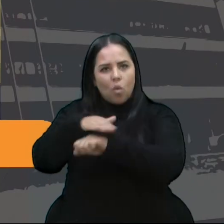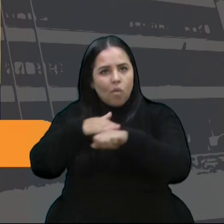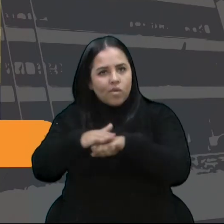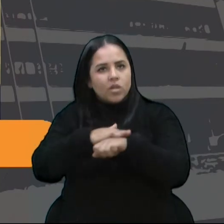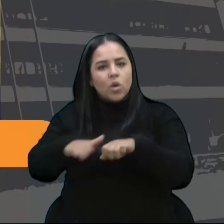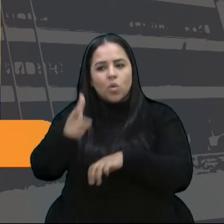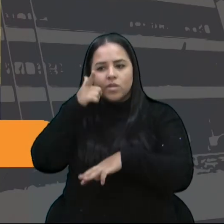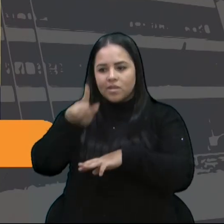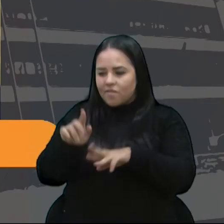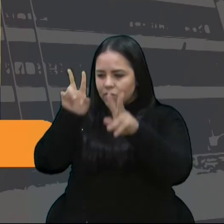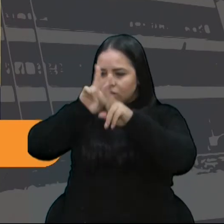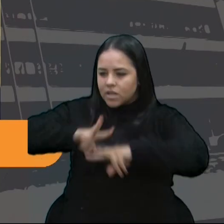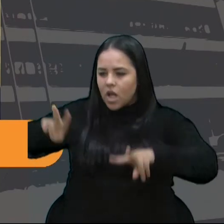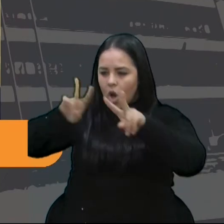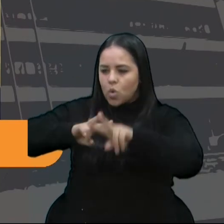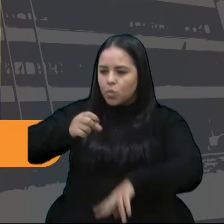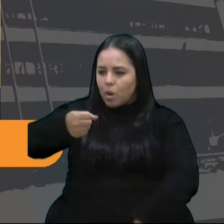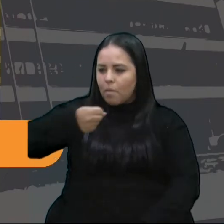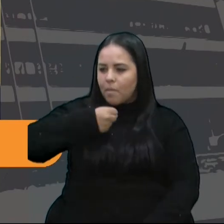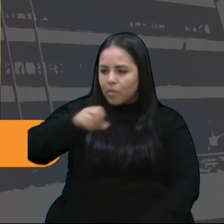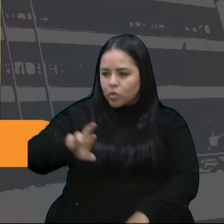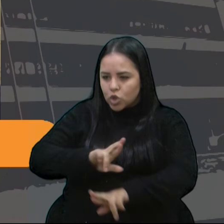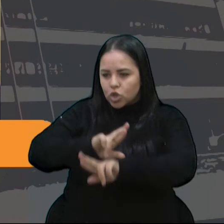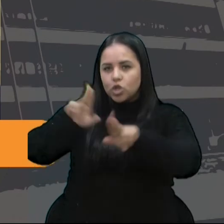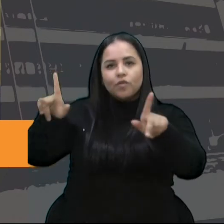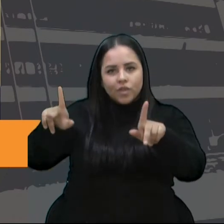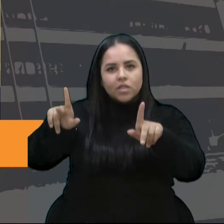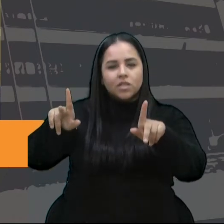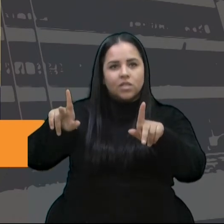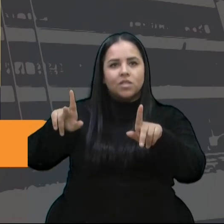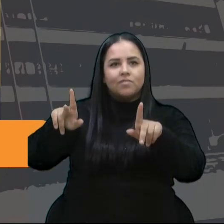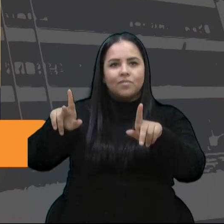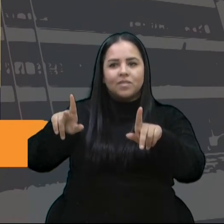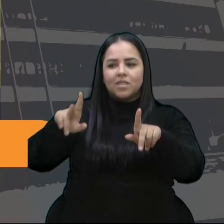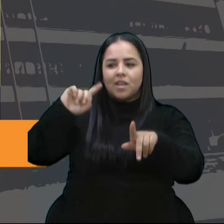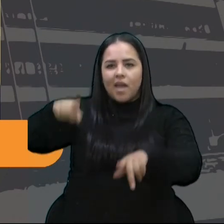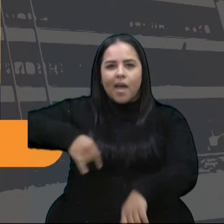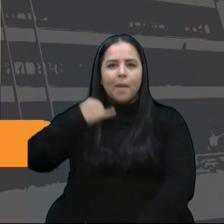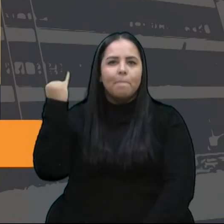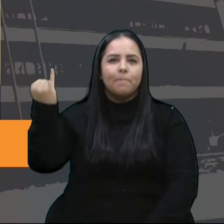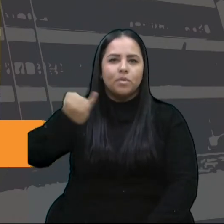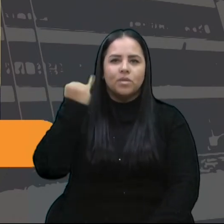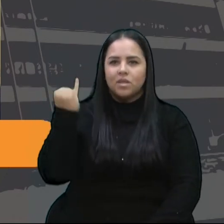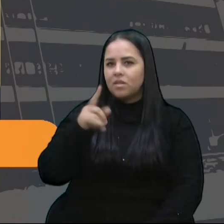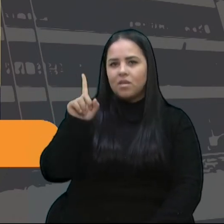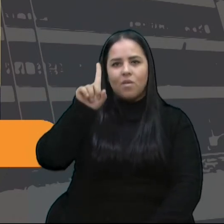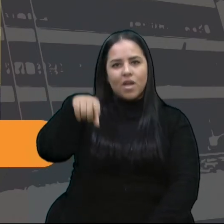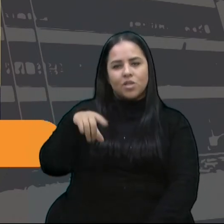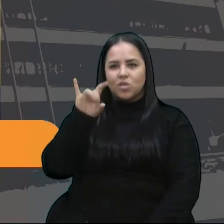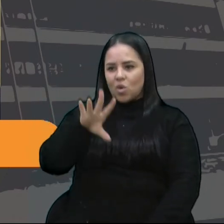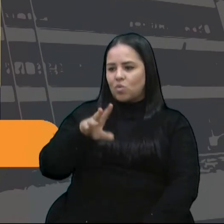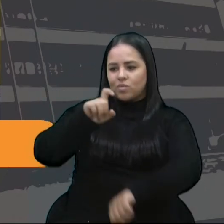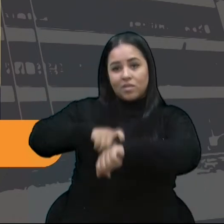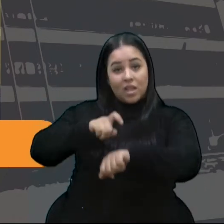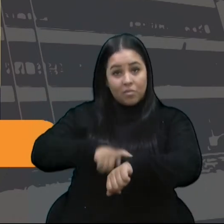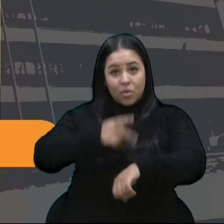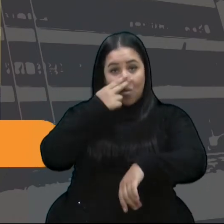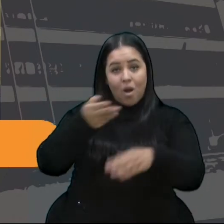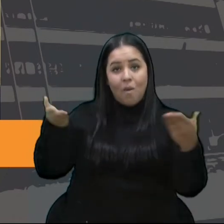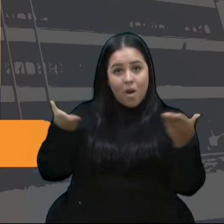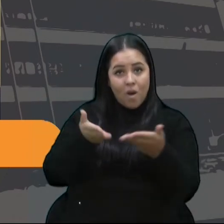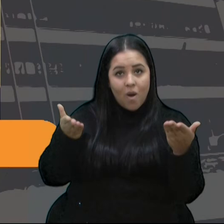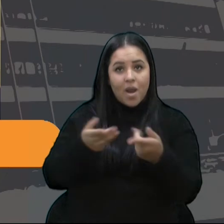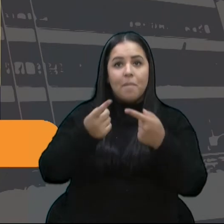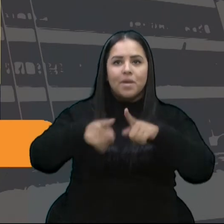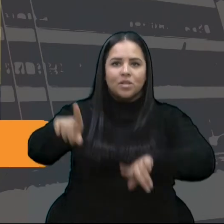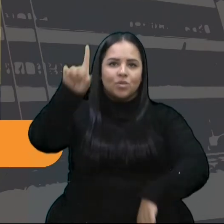ver o jornalismo de uma forma diferente, da importância que o jornalismo tem não só no momento como esses, mas no dia a dia, no seu dia